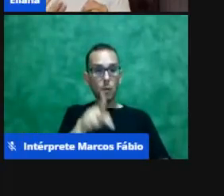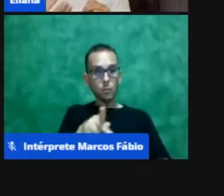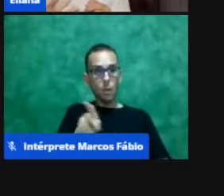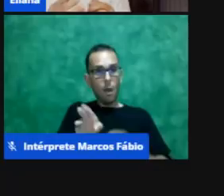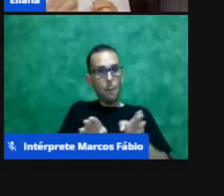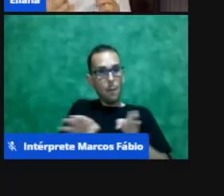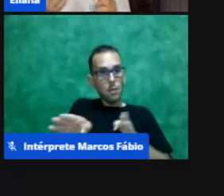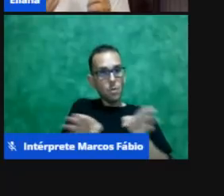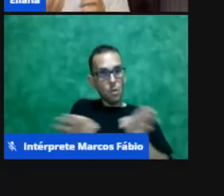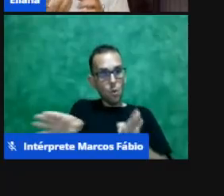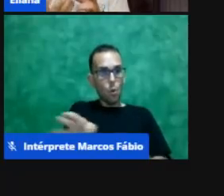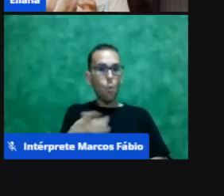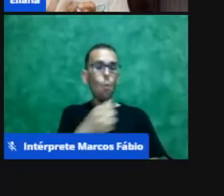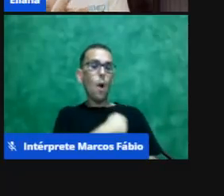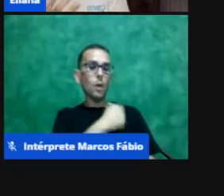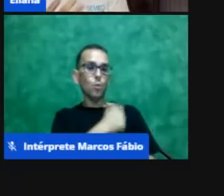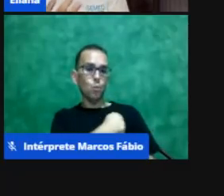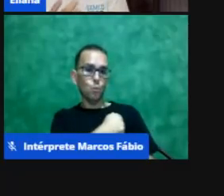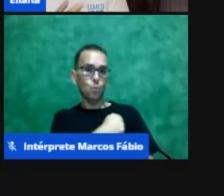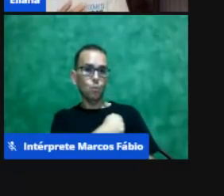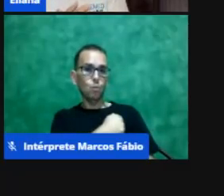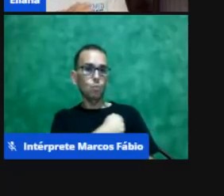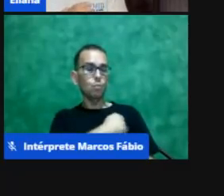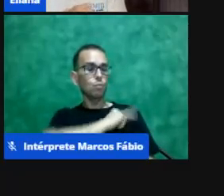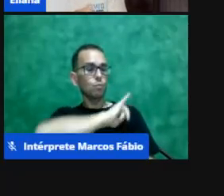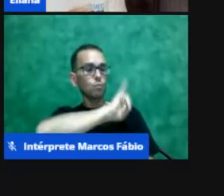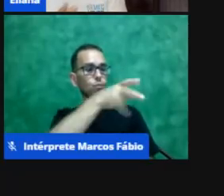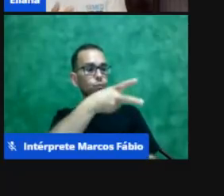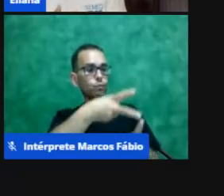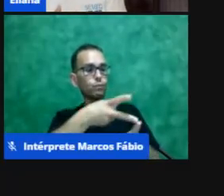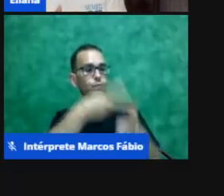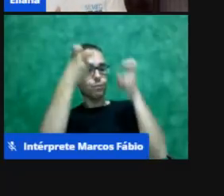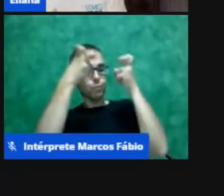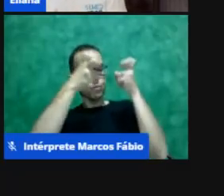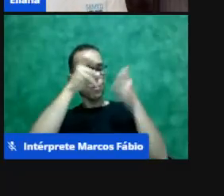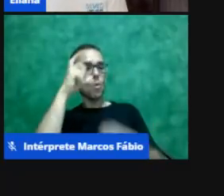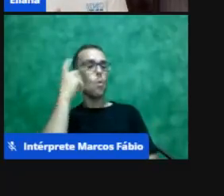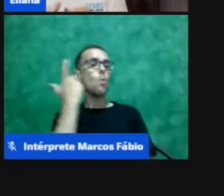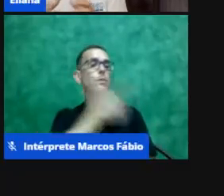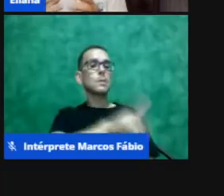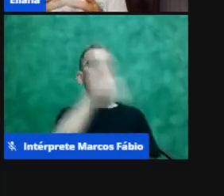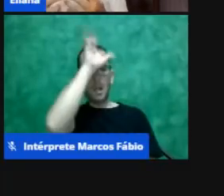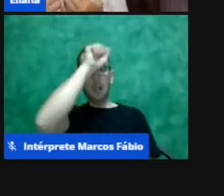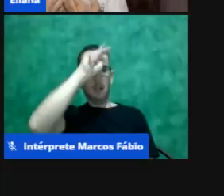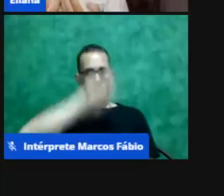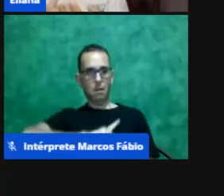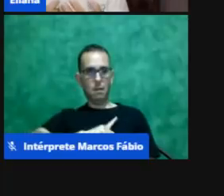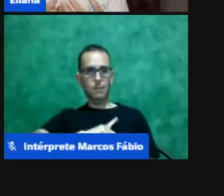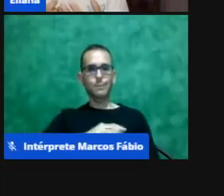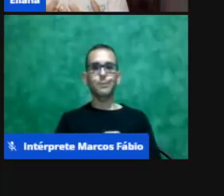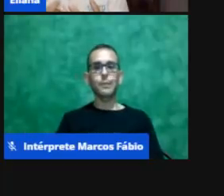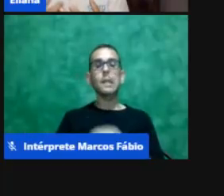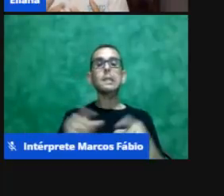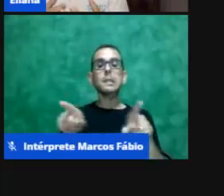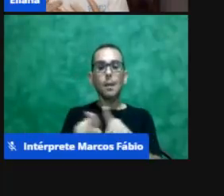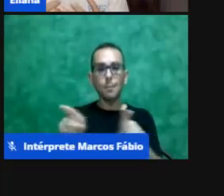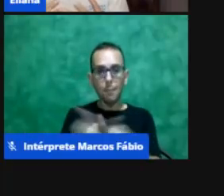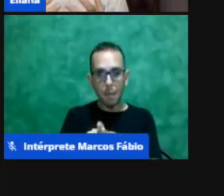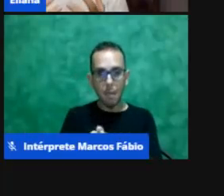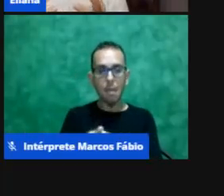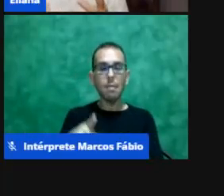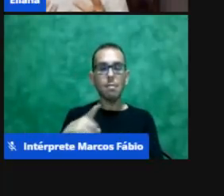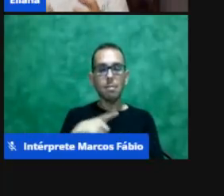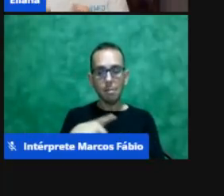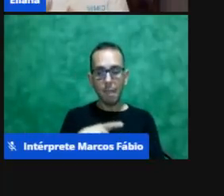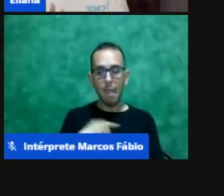o aluno, ele oportuniza do aluno ter uma autoaprendizagem, oportuniza o aluno